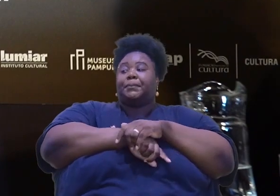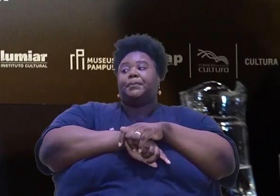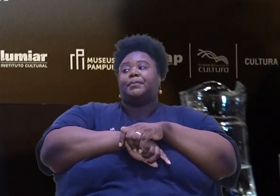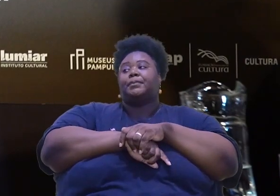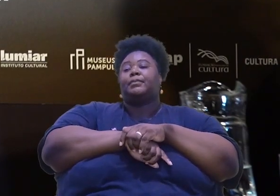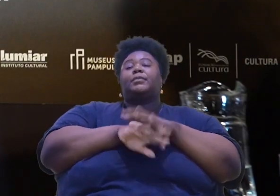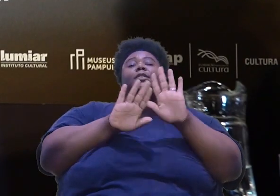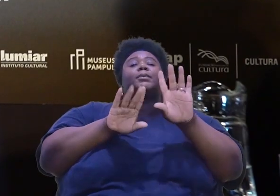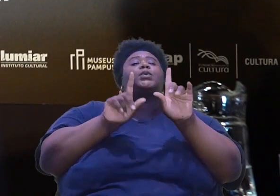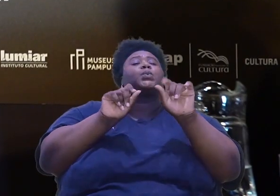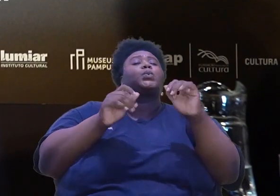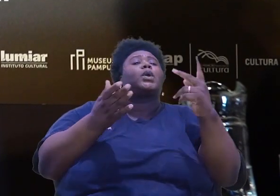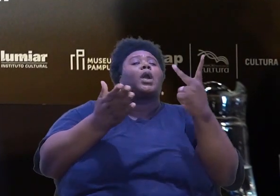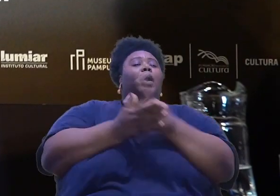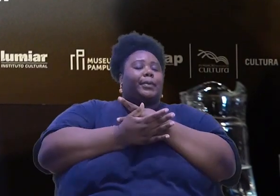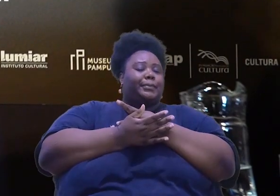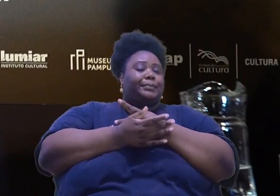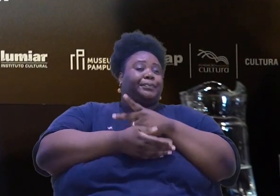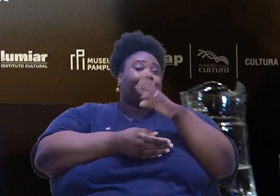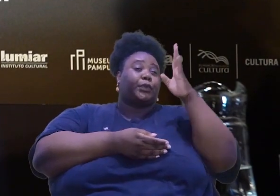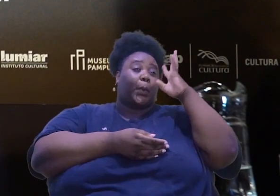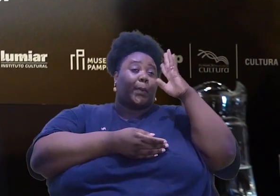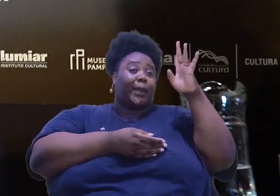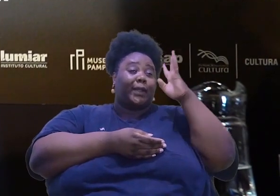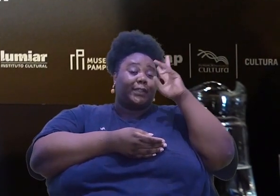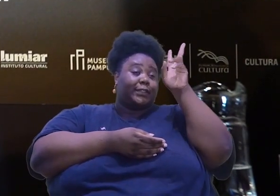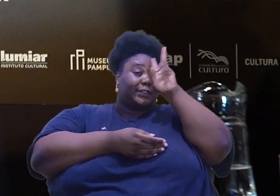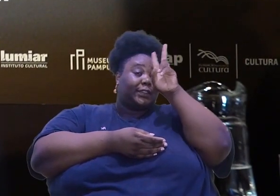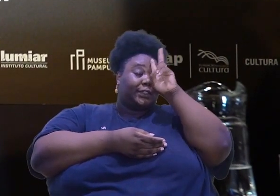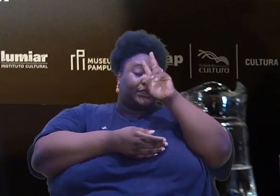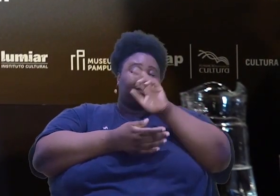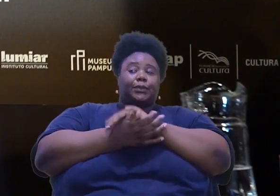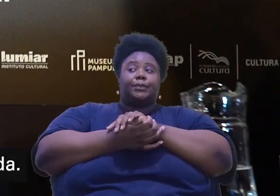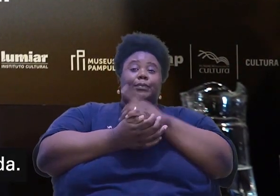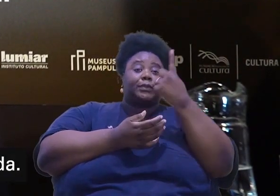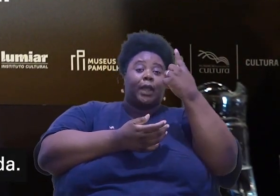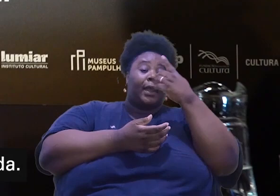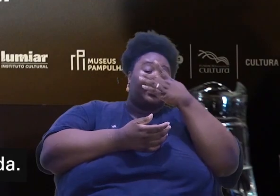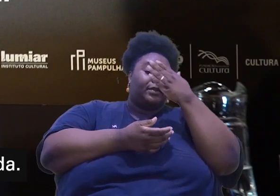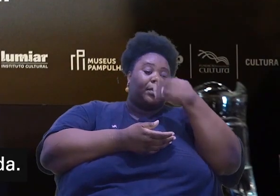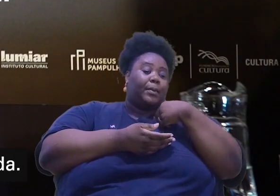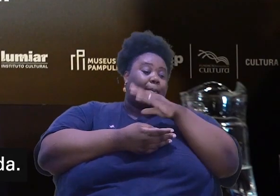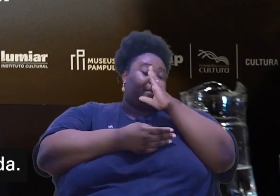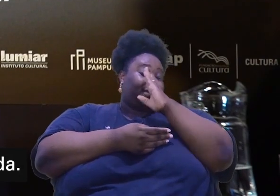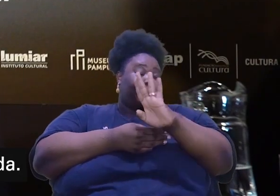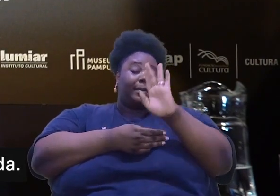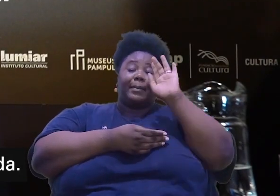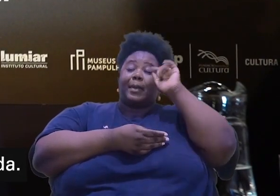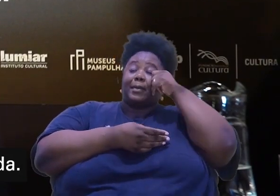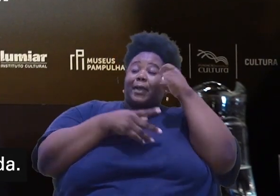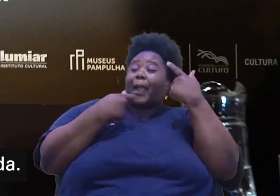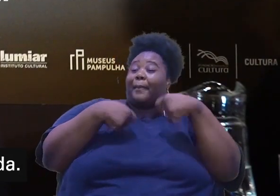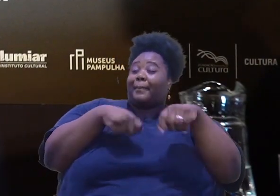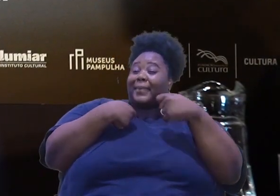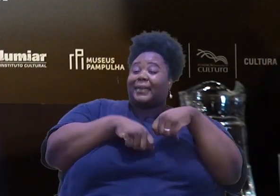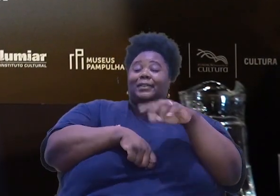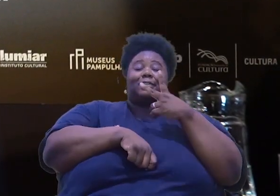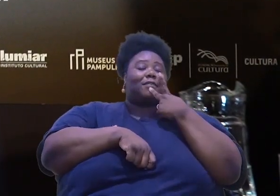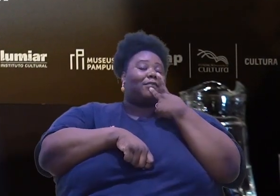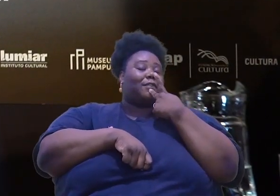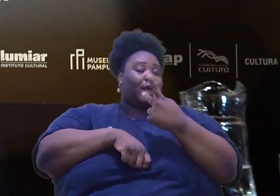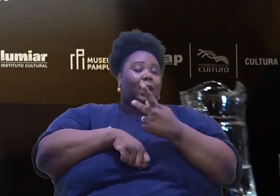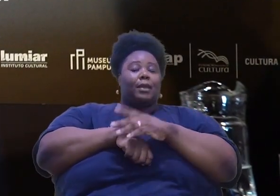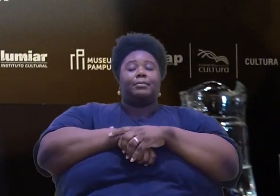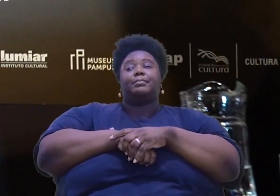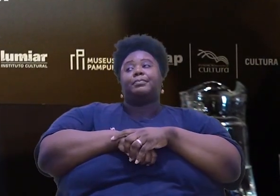Mas o que acontece com a história do protagonismo negro, que é uma história que precisa ser contada, né?